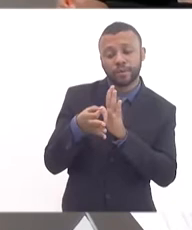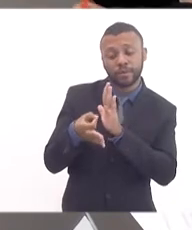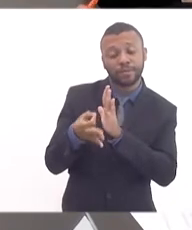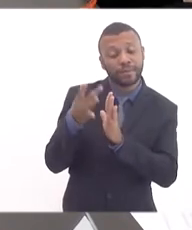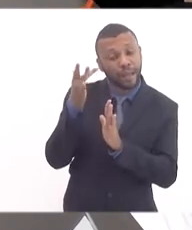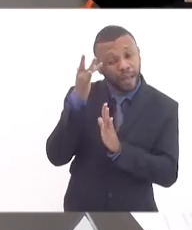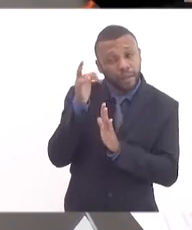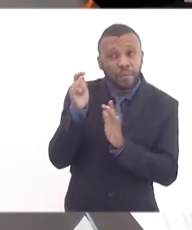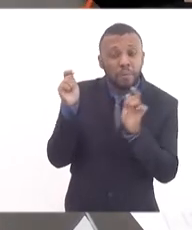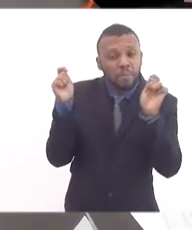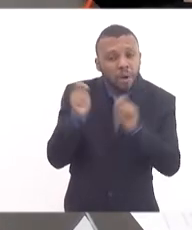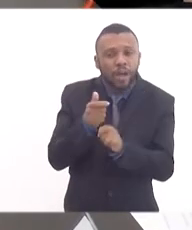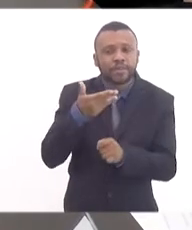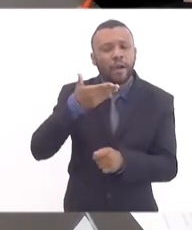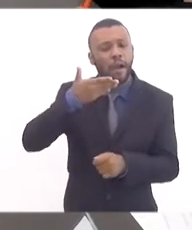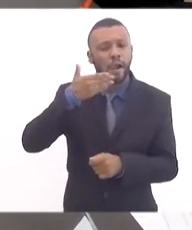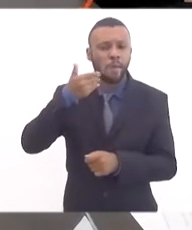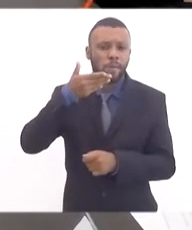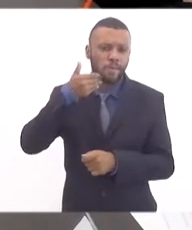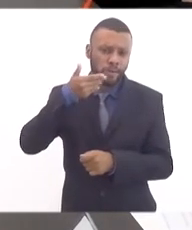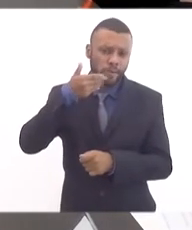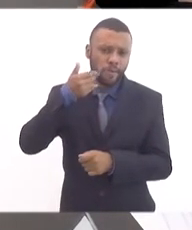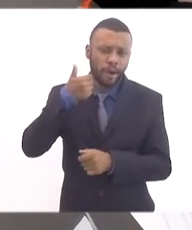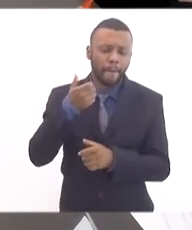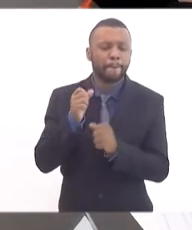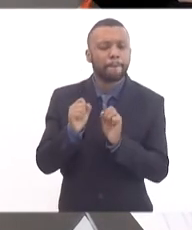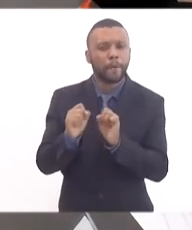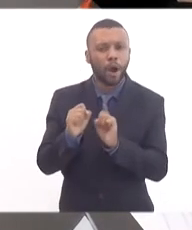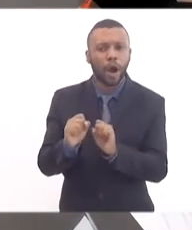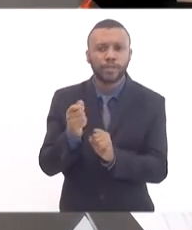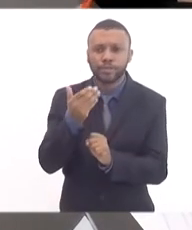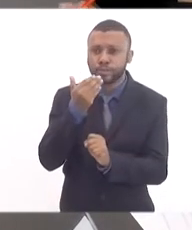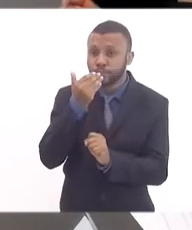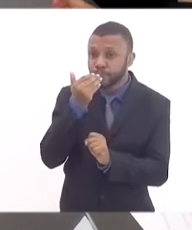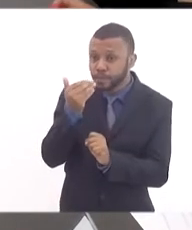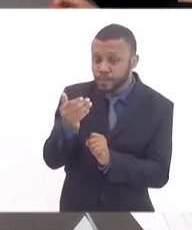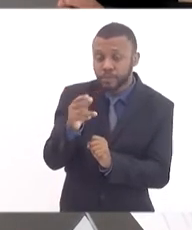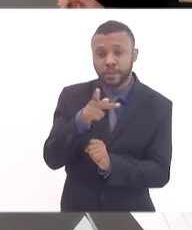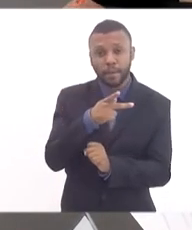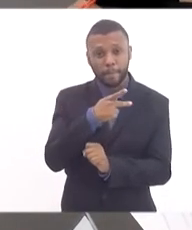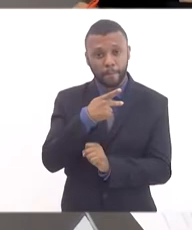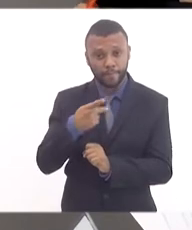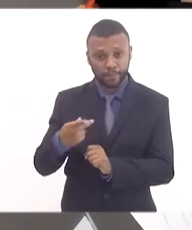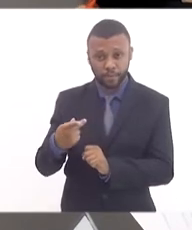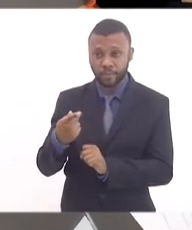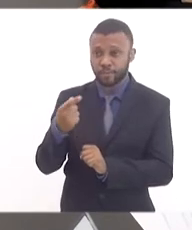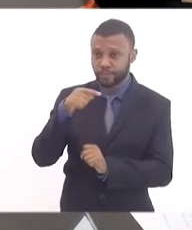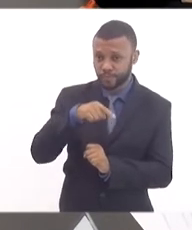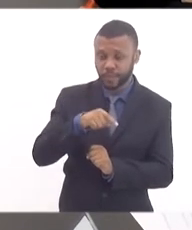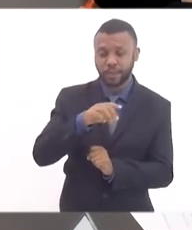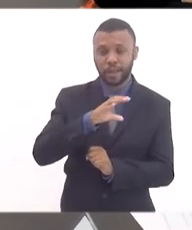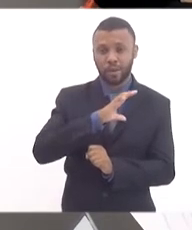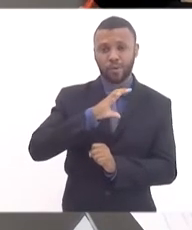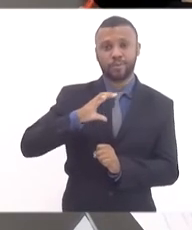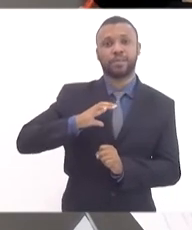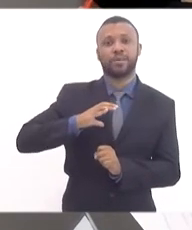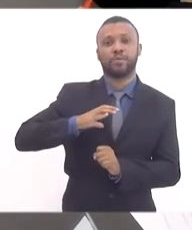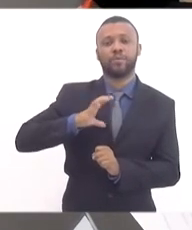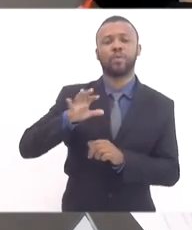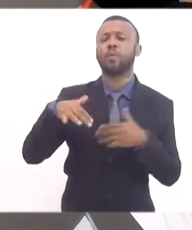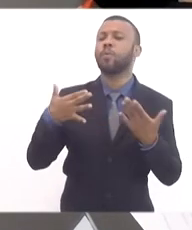pode aperfeiçoar manda a presidência dessa comissão a sua